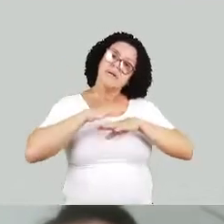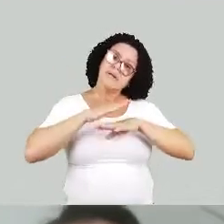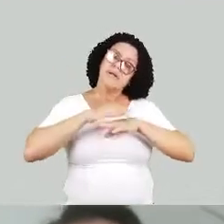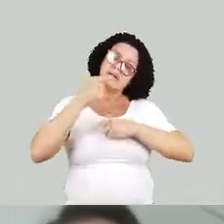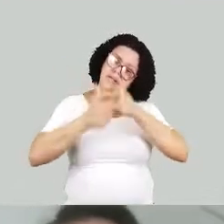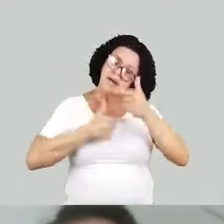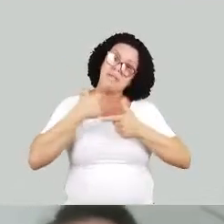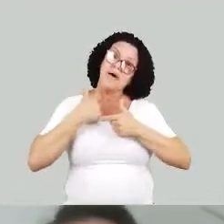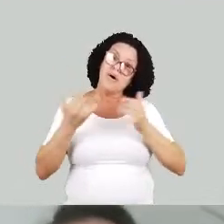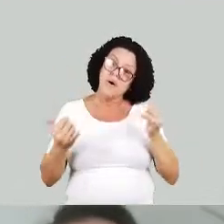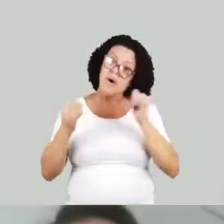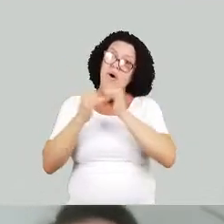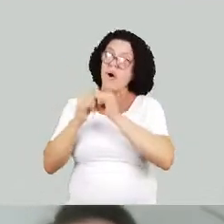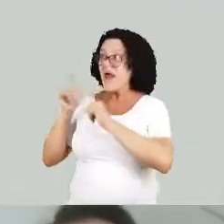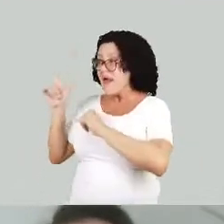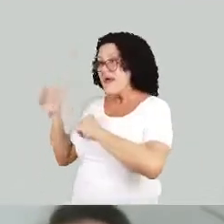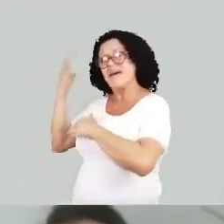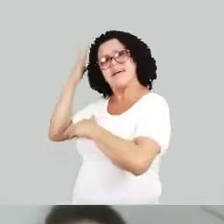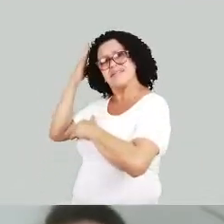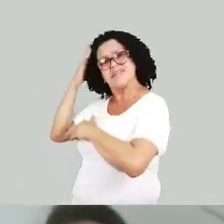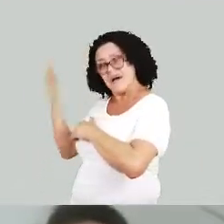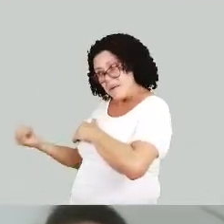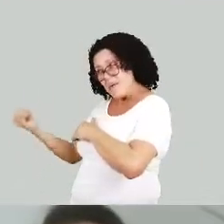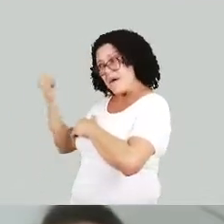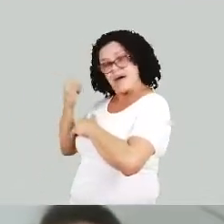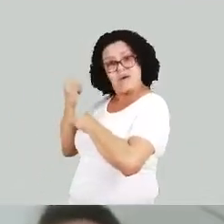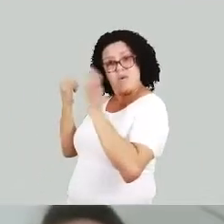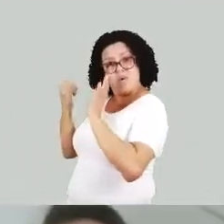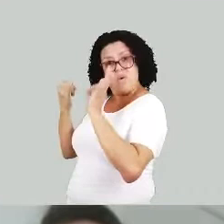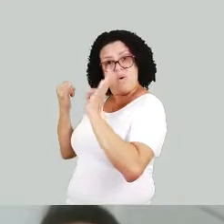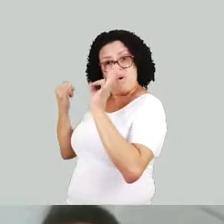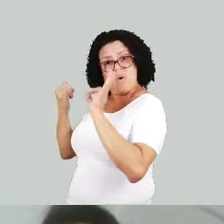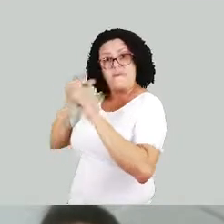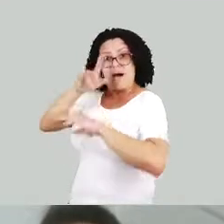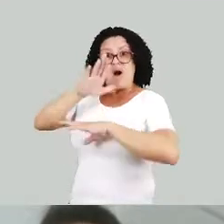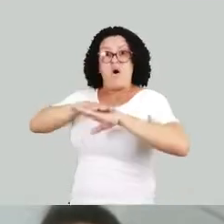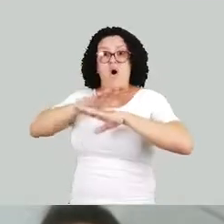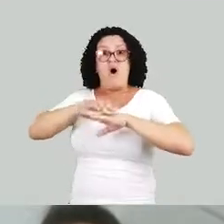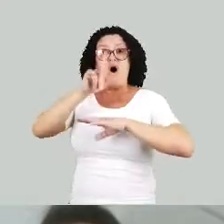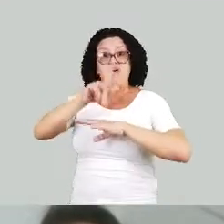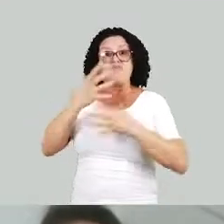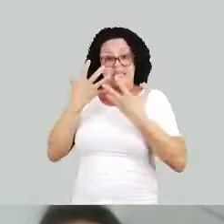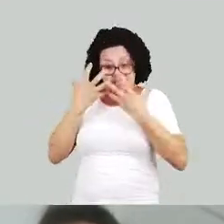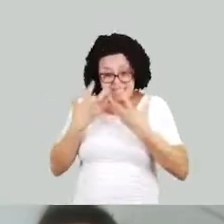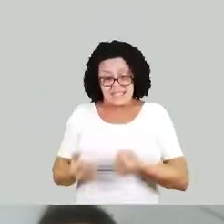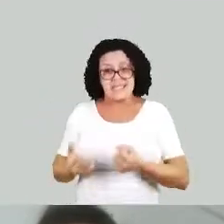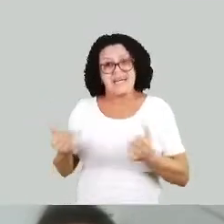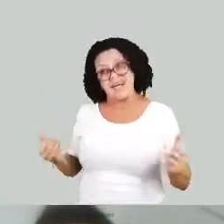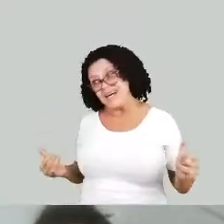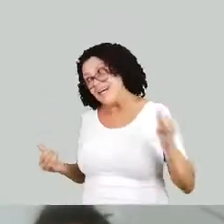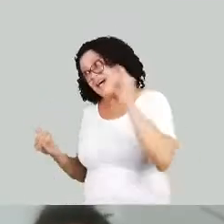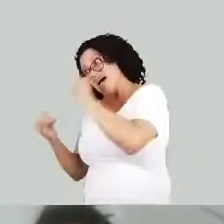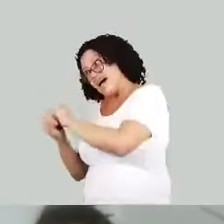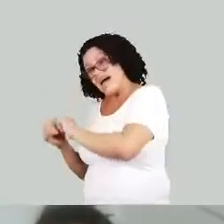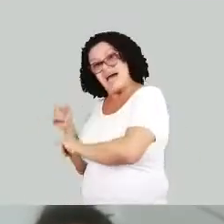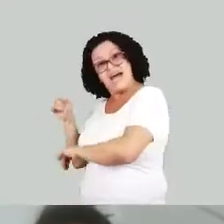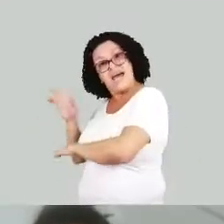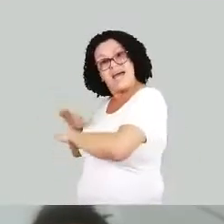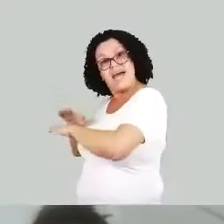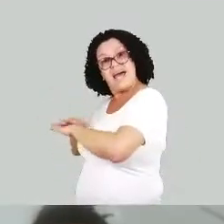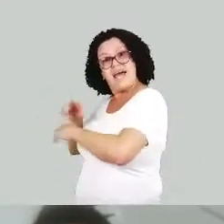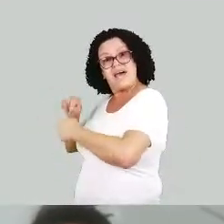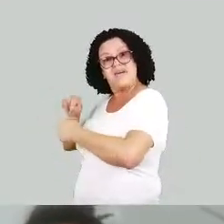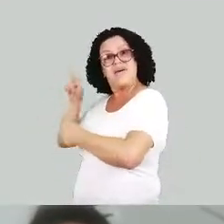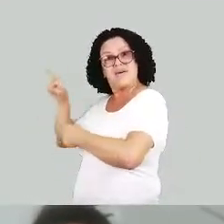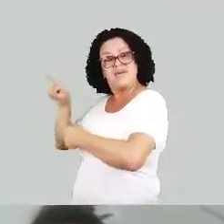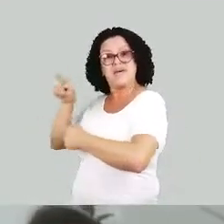perdão, ainda que o outro não tenha te pedido perdão, né? Porque quando você assume, quando